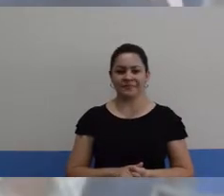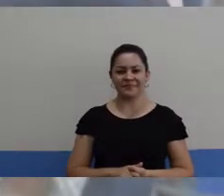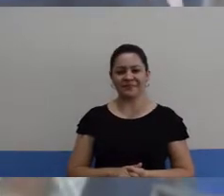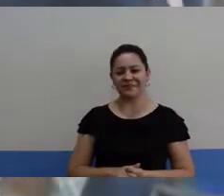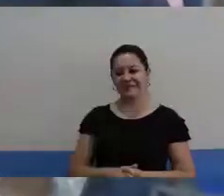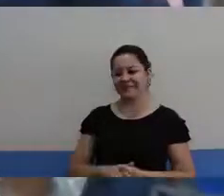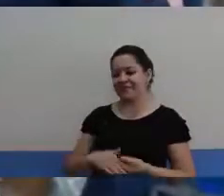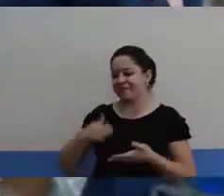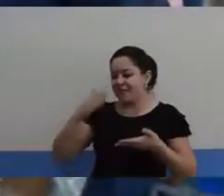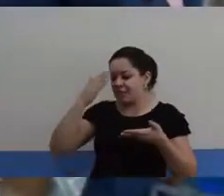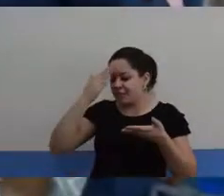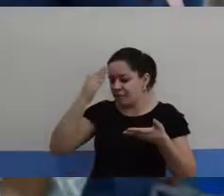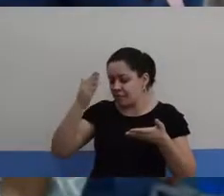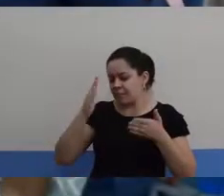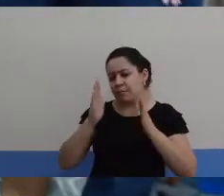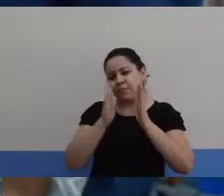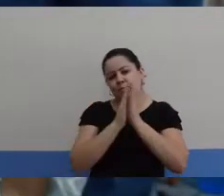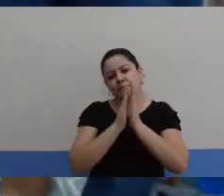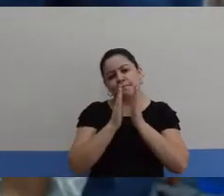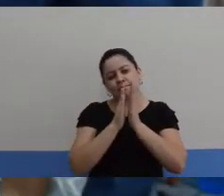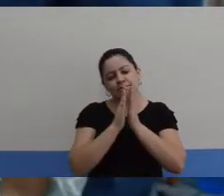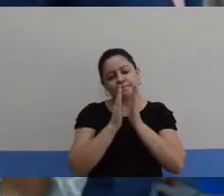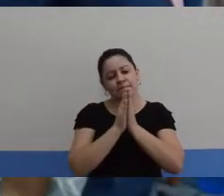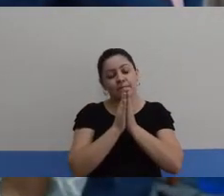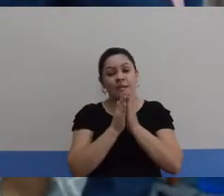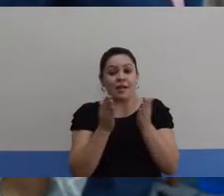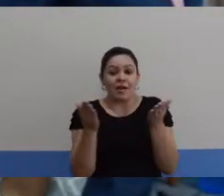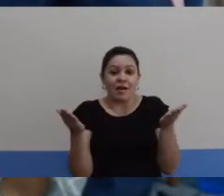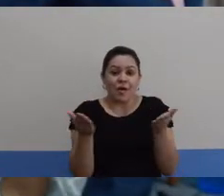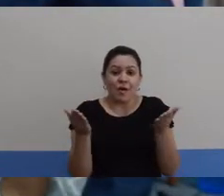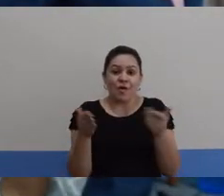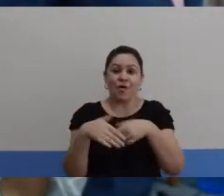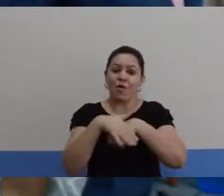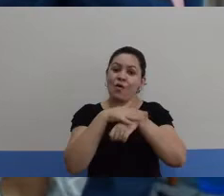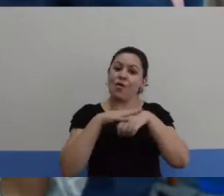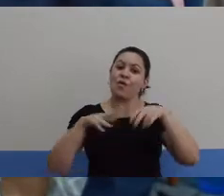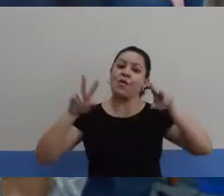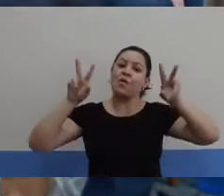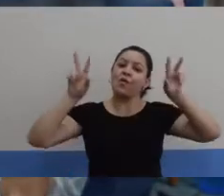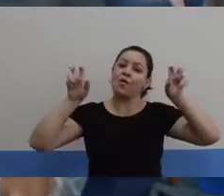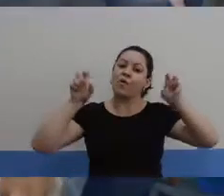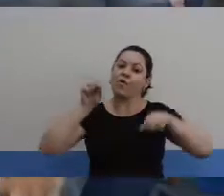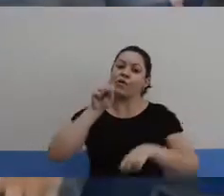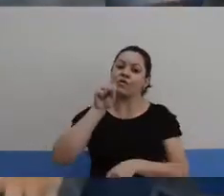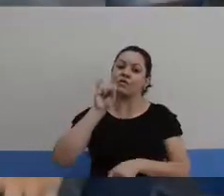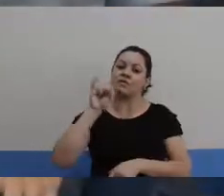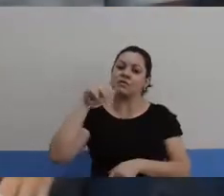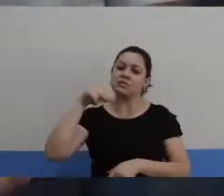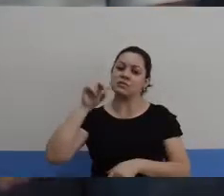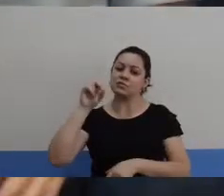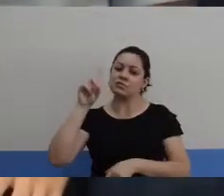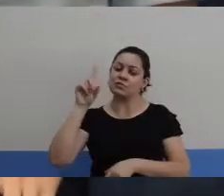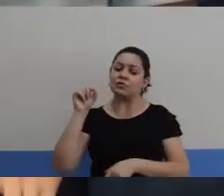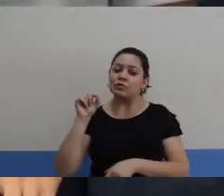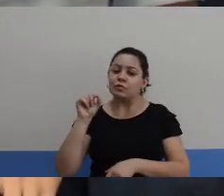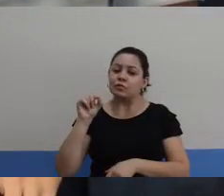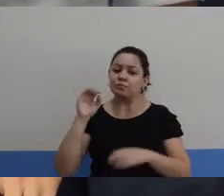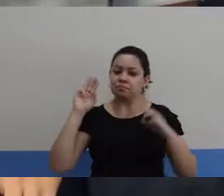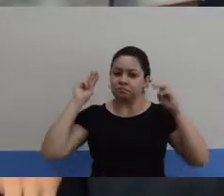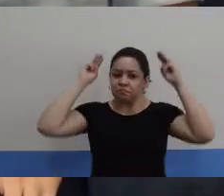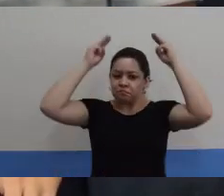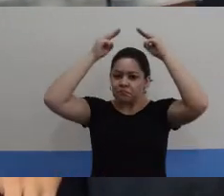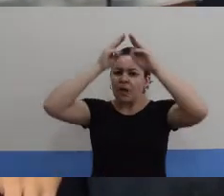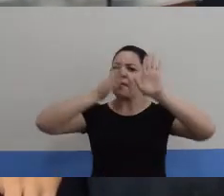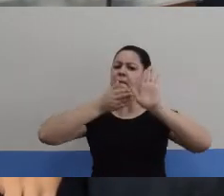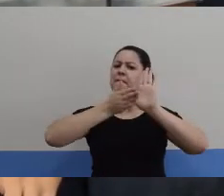Muito bem, obrigado pela oração. E nós vamos conversar hoje sobre o que é o Sínodo dos Bispos e qual a sua